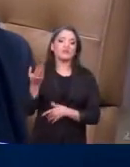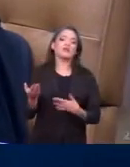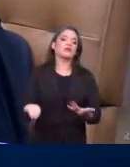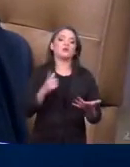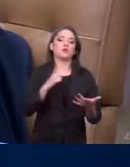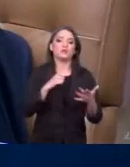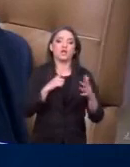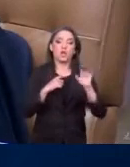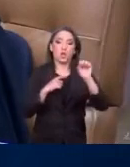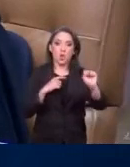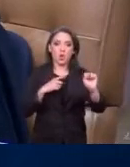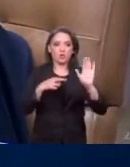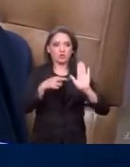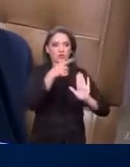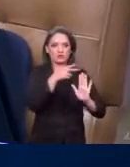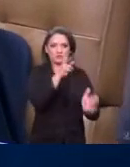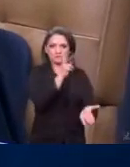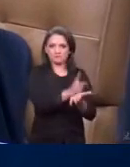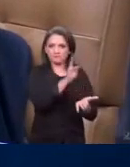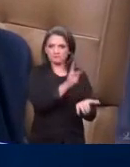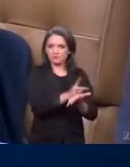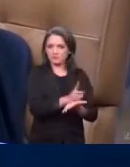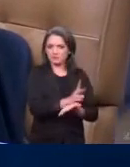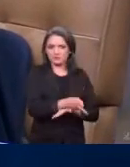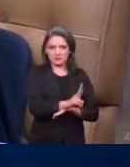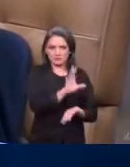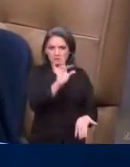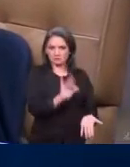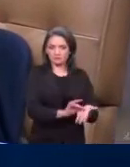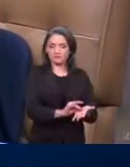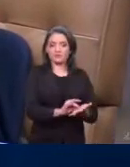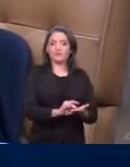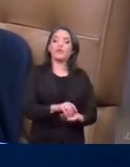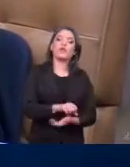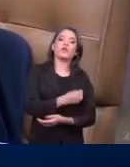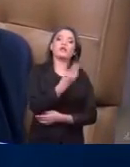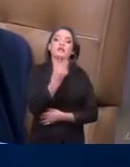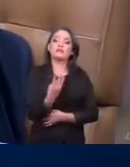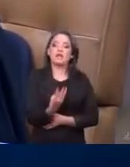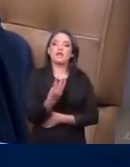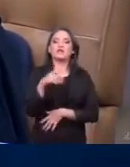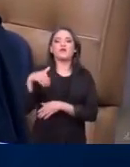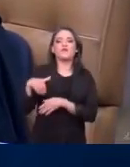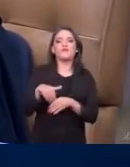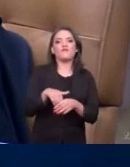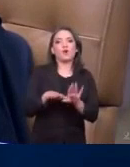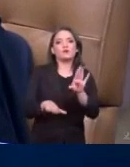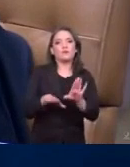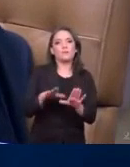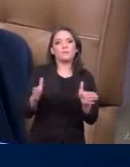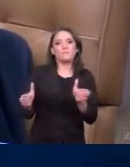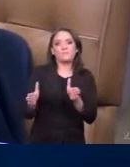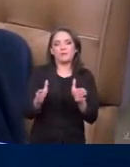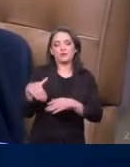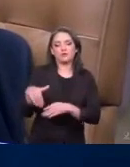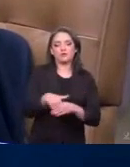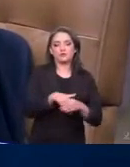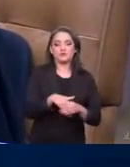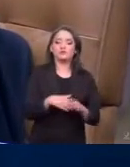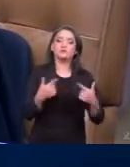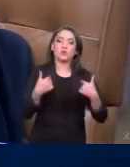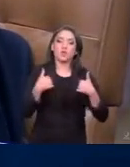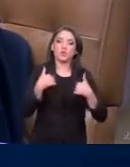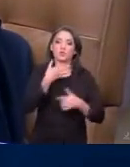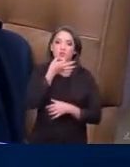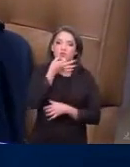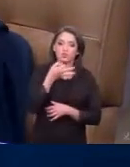o poder hoje estabelecido pela Constituição Federal, que é exclusiva do presidente da República. Realmente